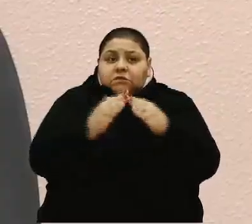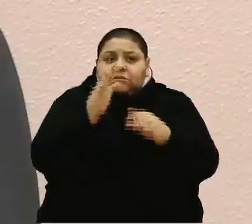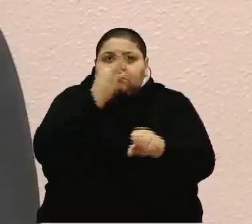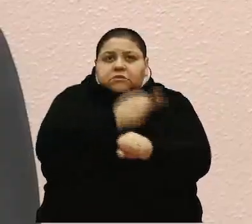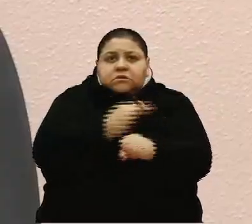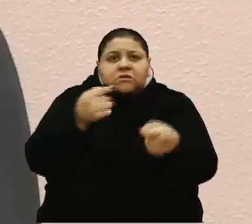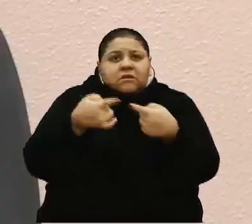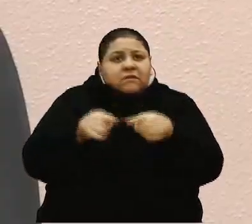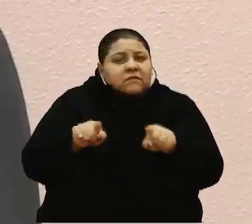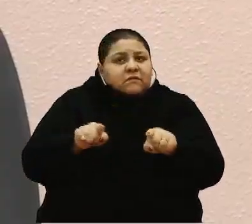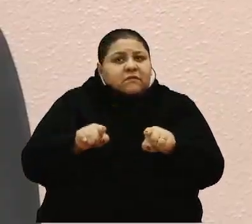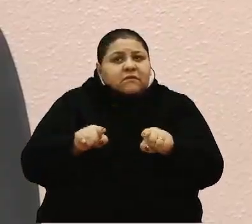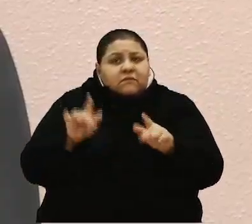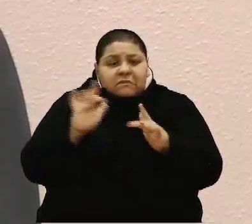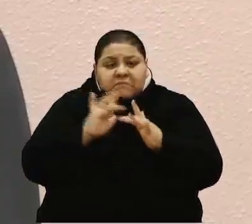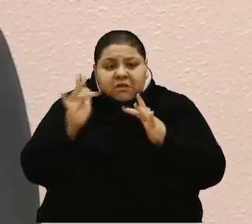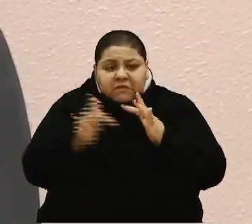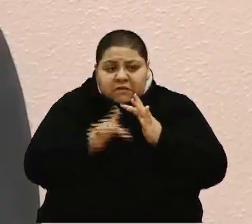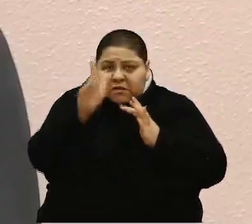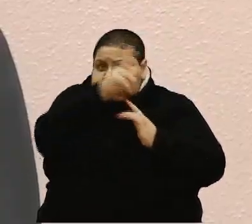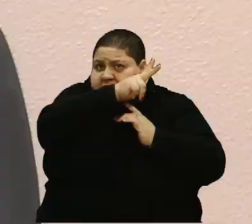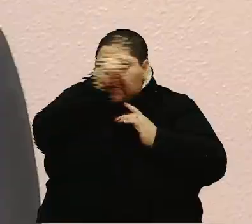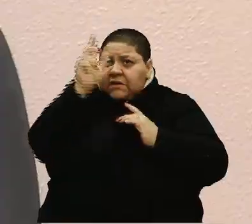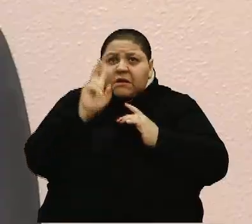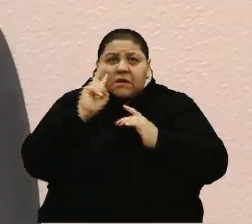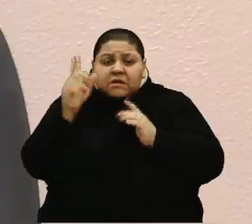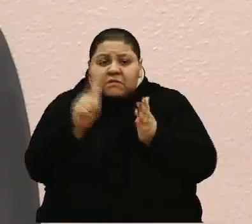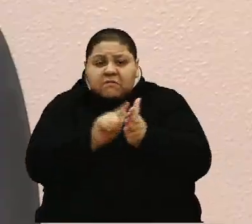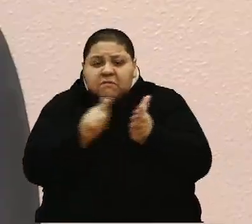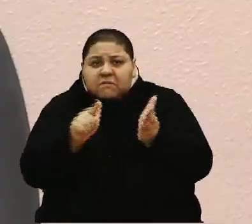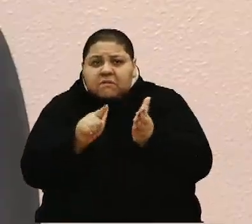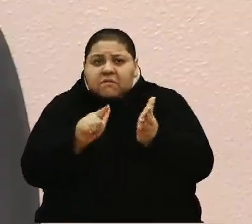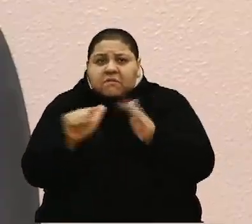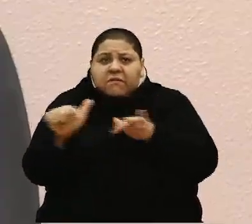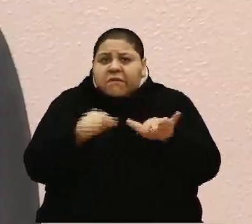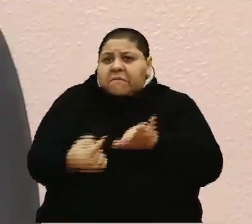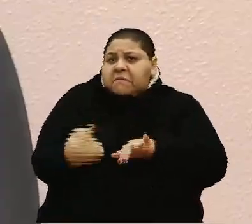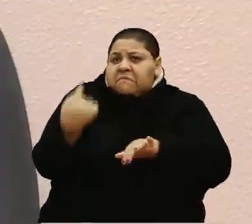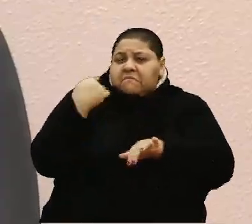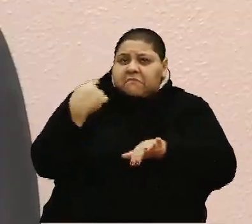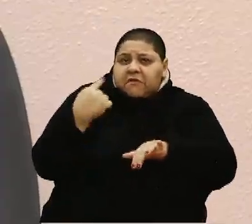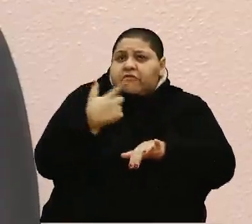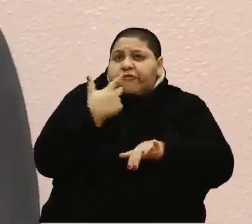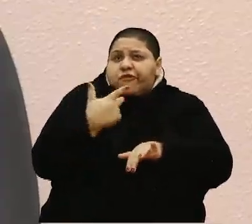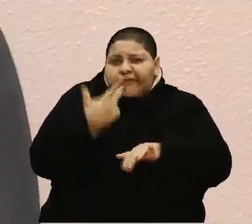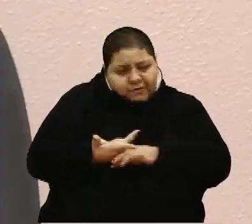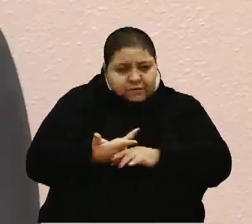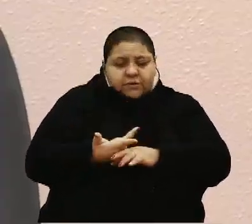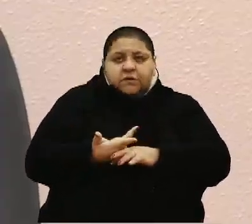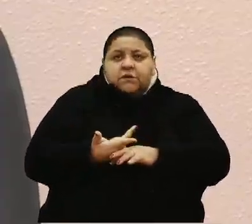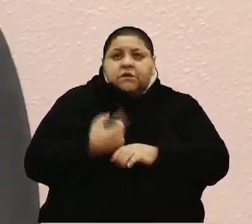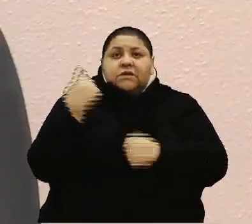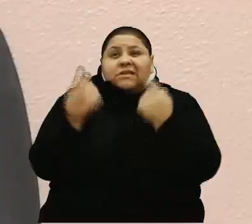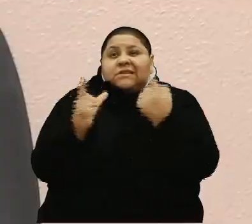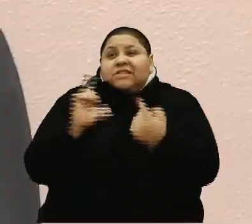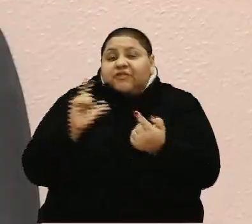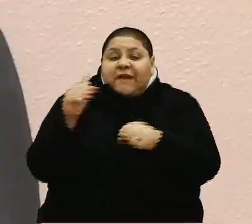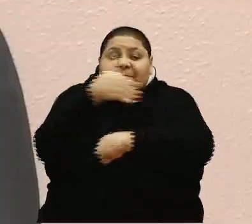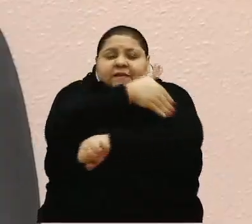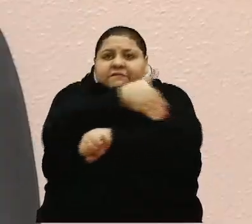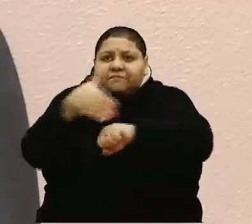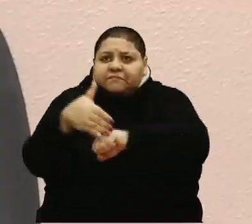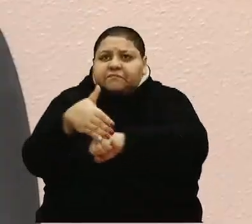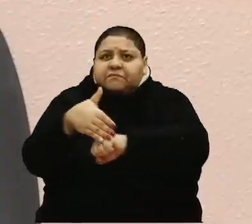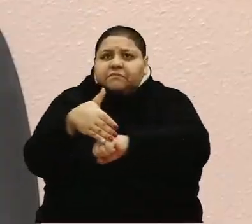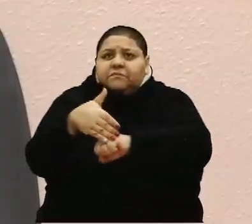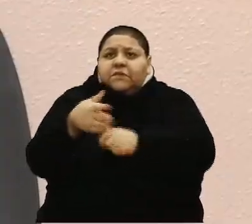Mas a gente vê as redes da prefeitura, a gente vê nos jornais, semana passada inteiro, dizendo que se alguém estiver na rua e